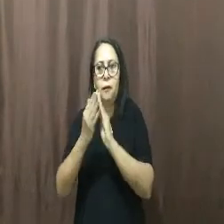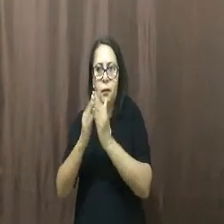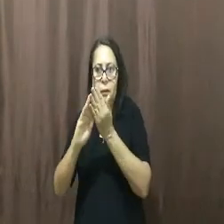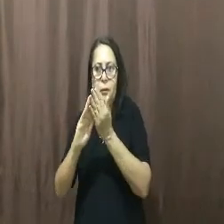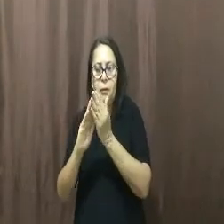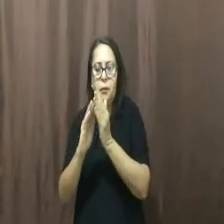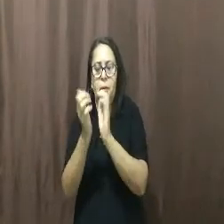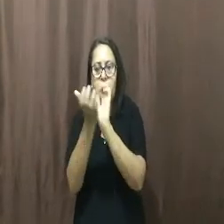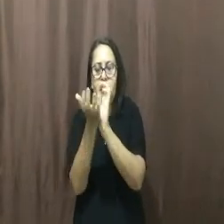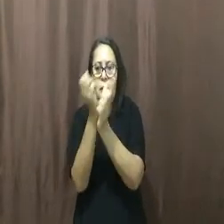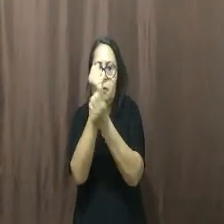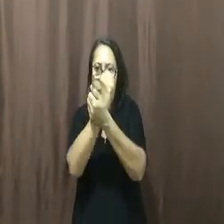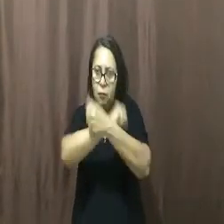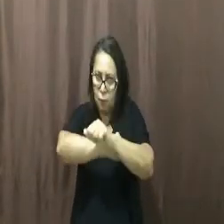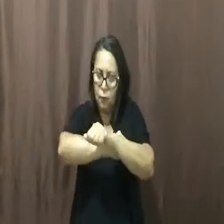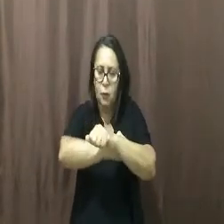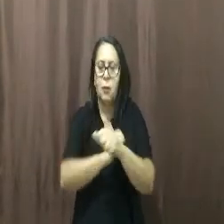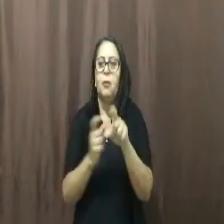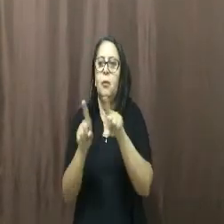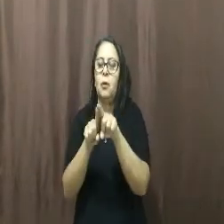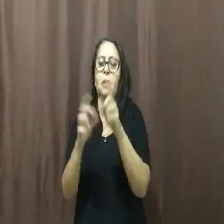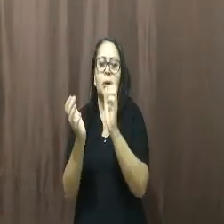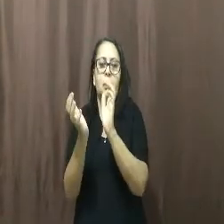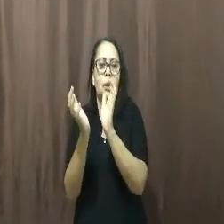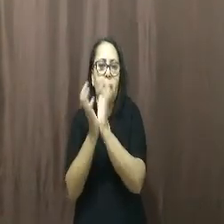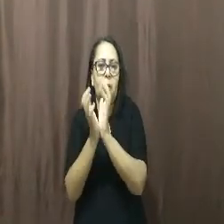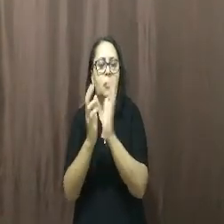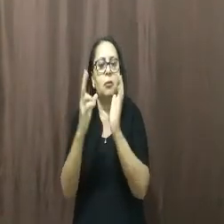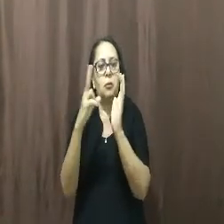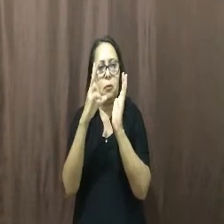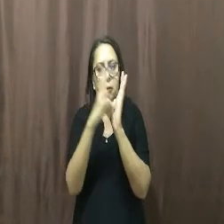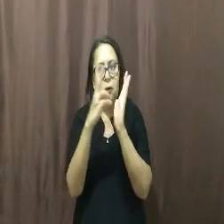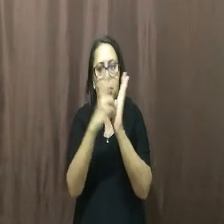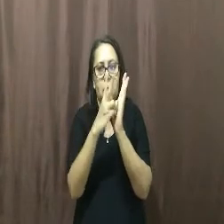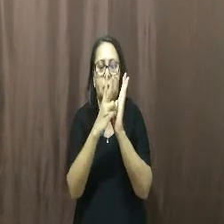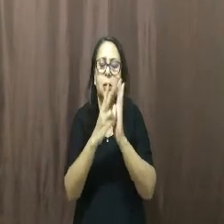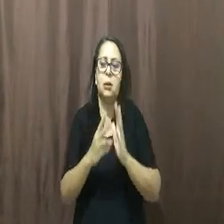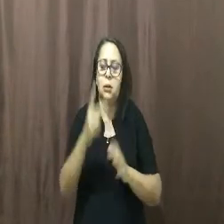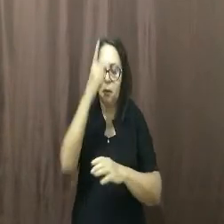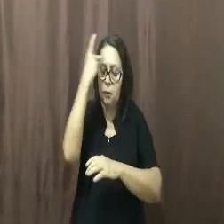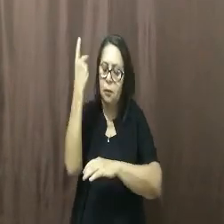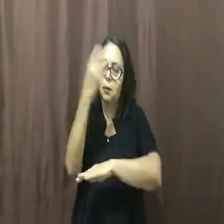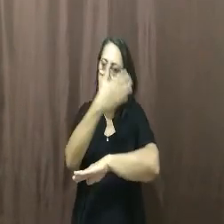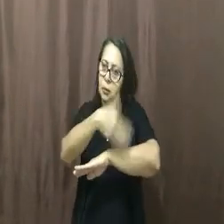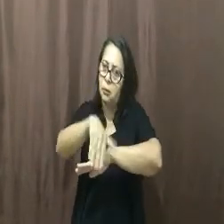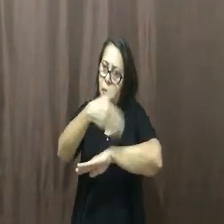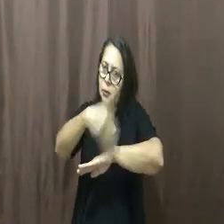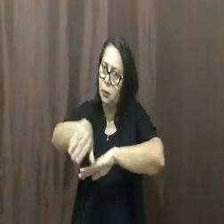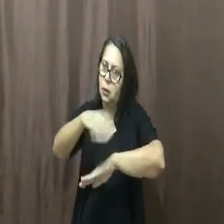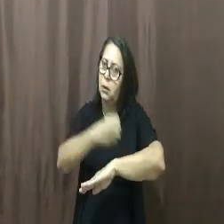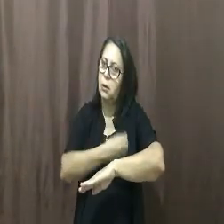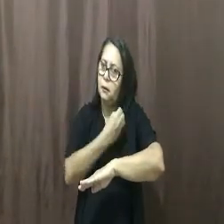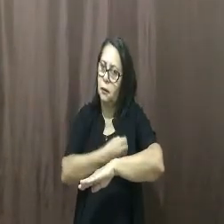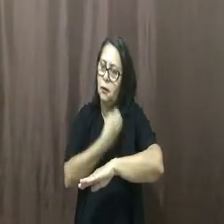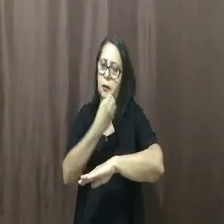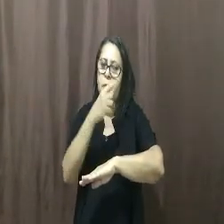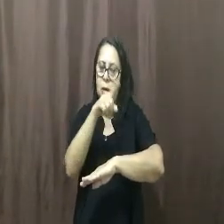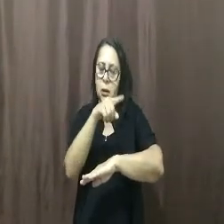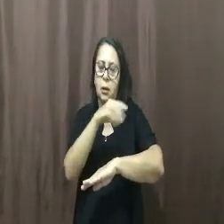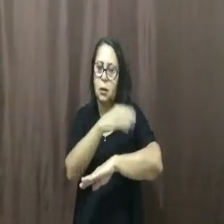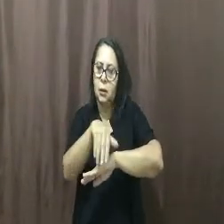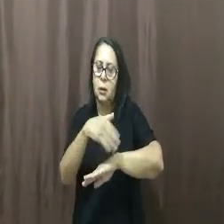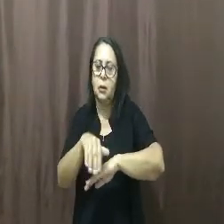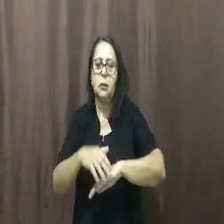comunidades quilombolas, indígenas, né? Os moradores de rua, o pessoal em situação de rua.